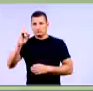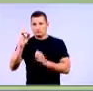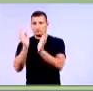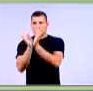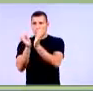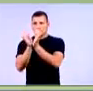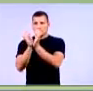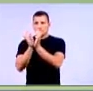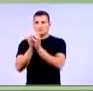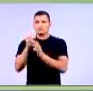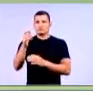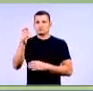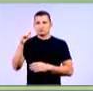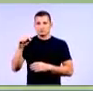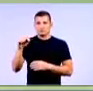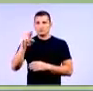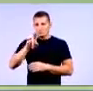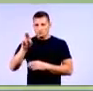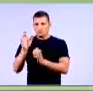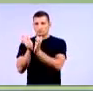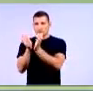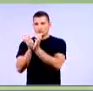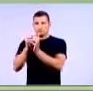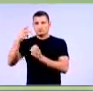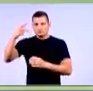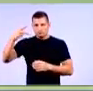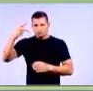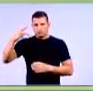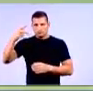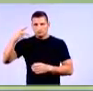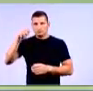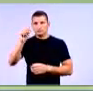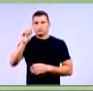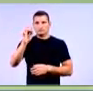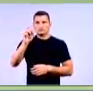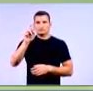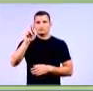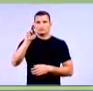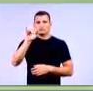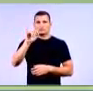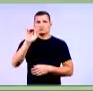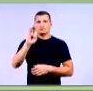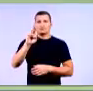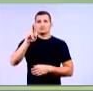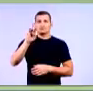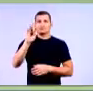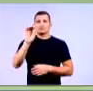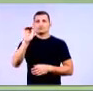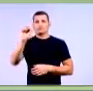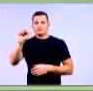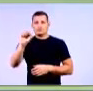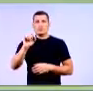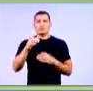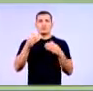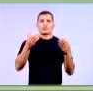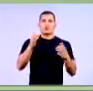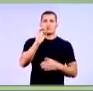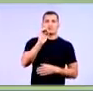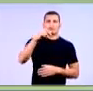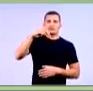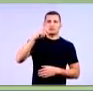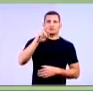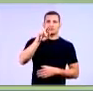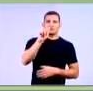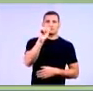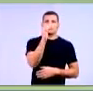turma, e o nome da turma são os 2 atributos dessa classe turma. E quais são as operações que